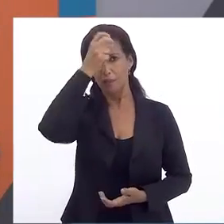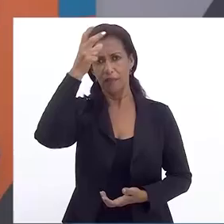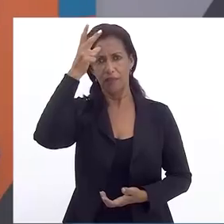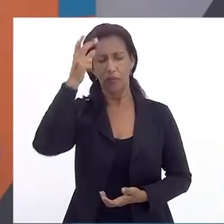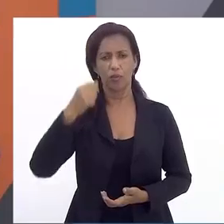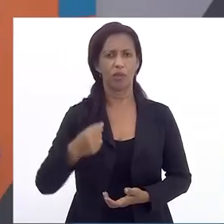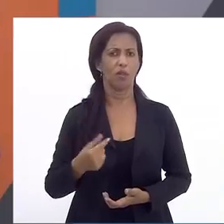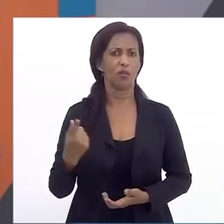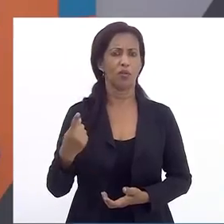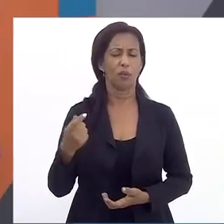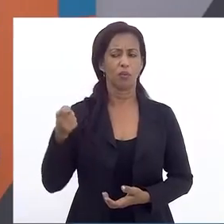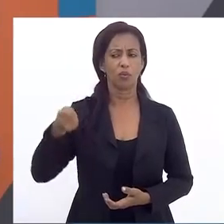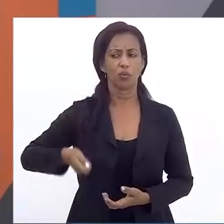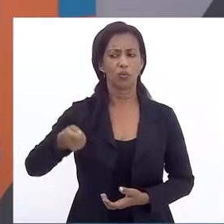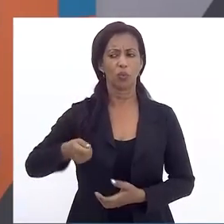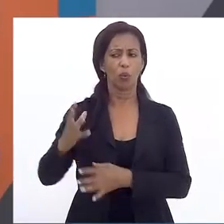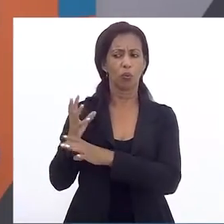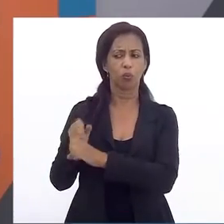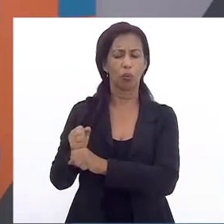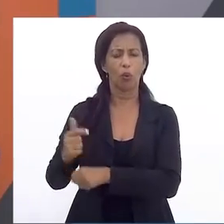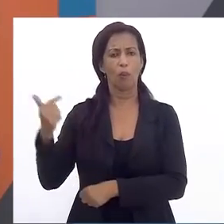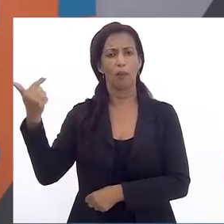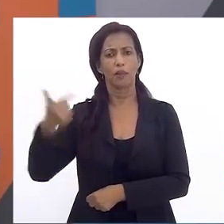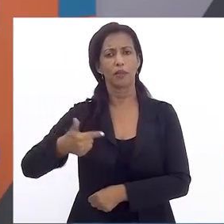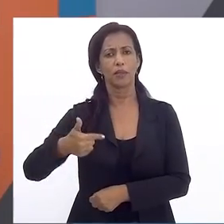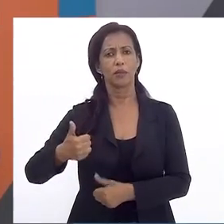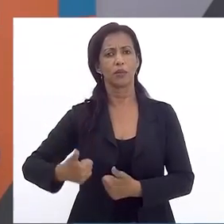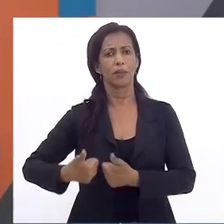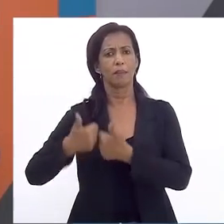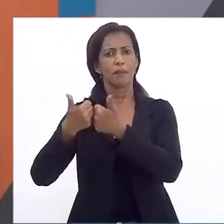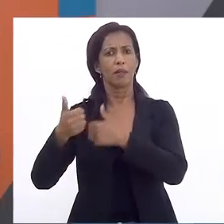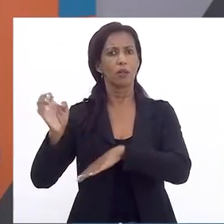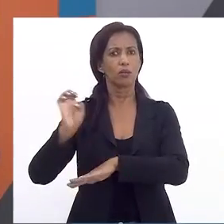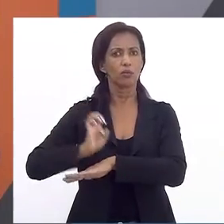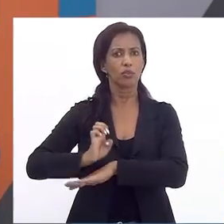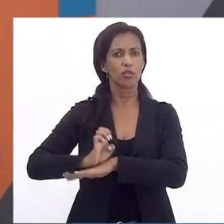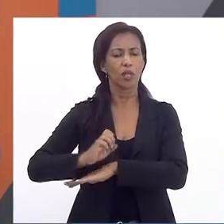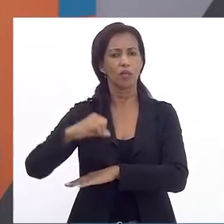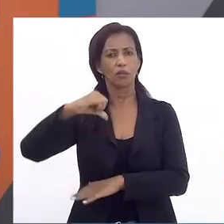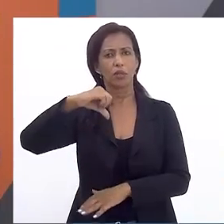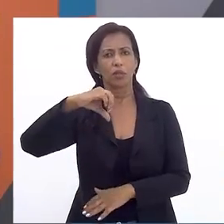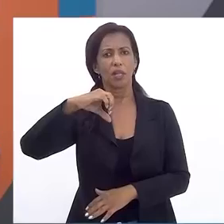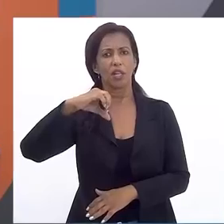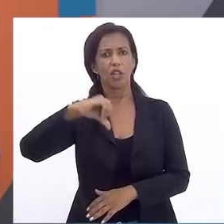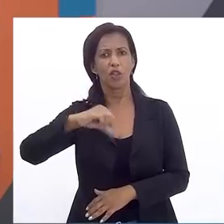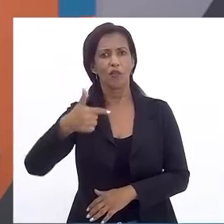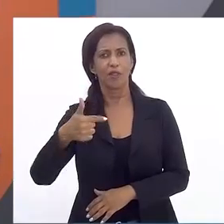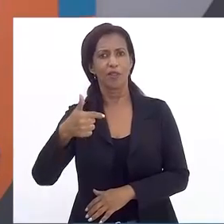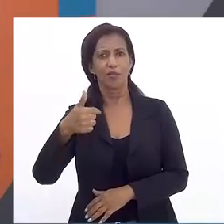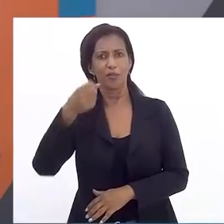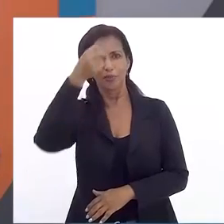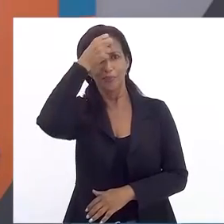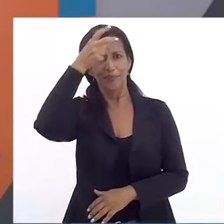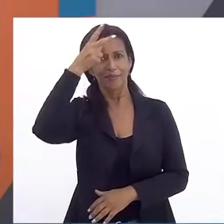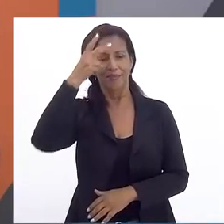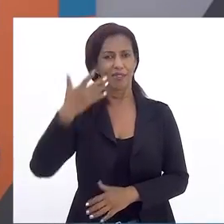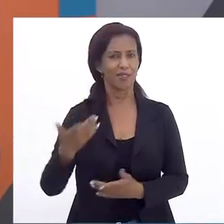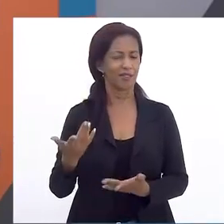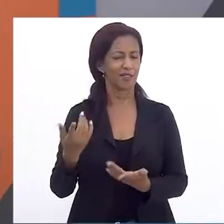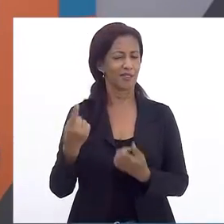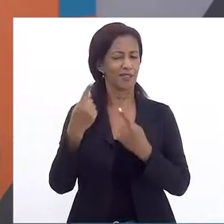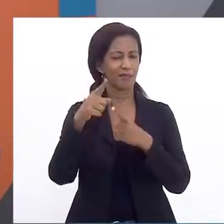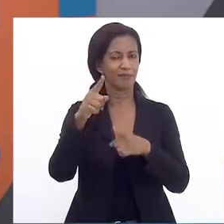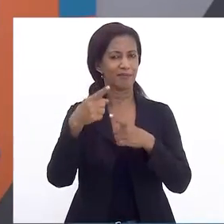à frente da prefeitura foi considerada pelo Tribunal de Contas como a segunda melhor de um estado que tem 92